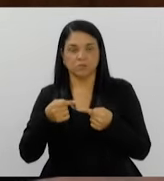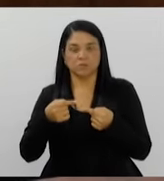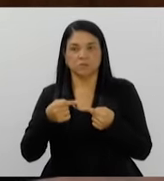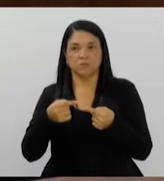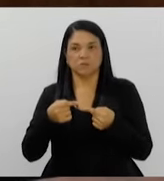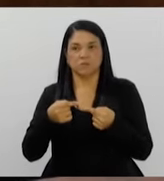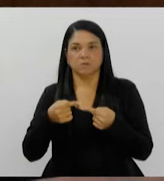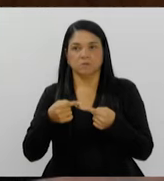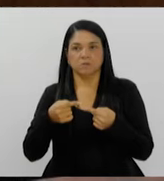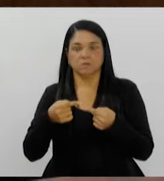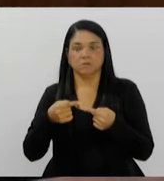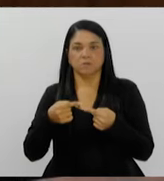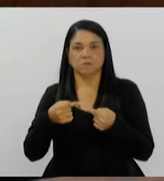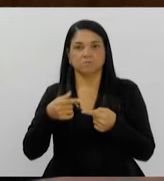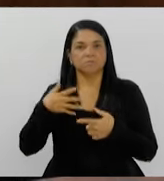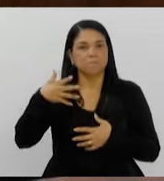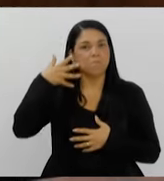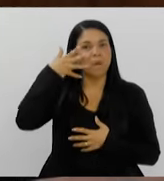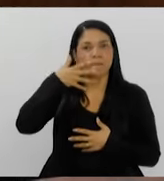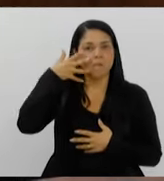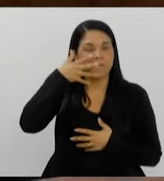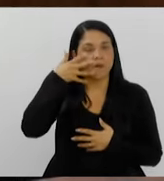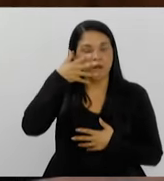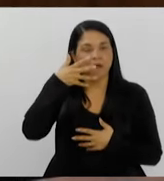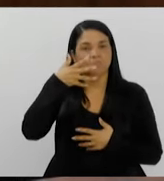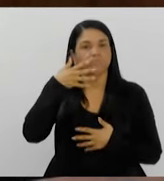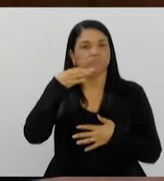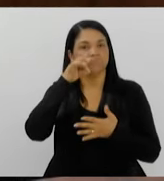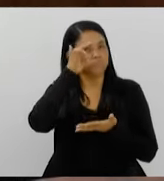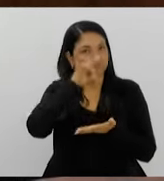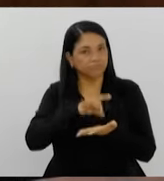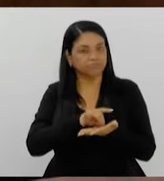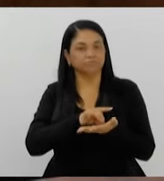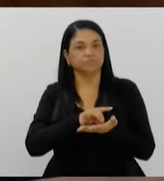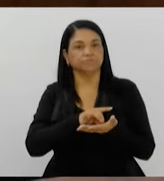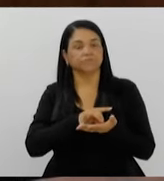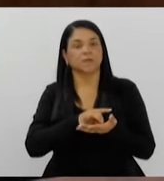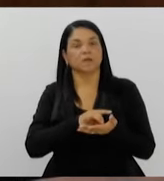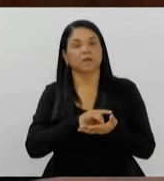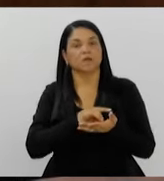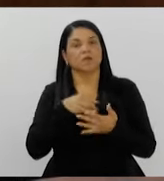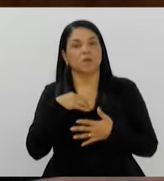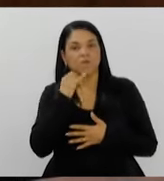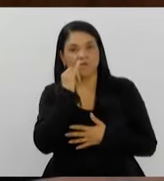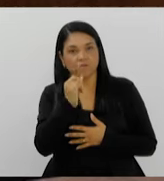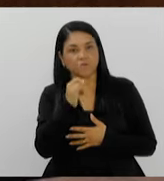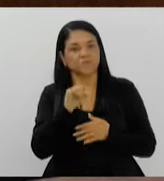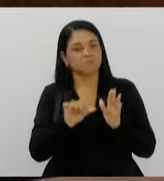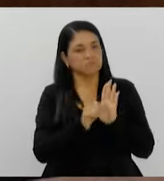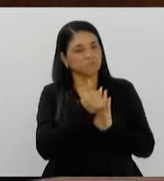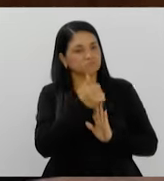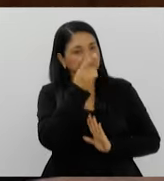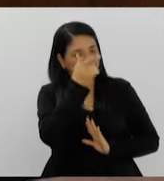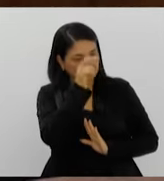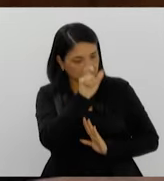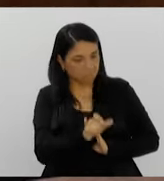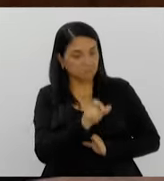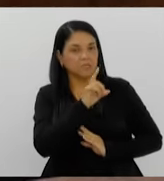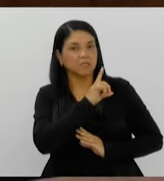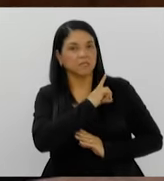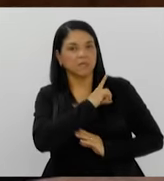declaração enfática mas o o que eu quero dizer é que primeiro ele foi uma pessoa correta e